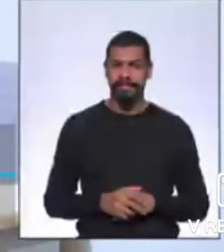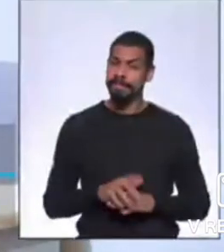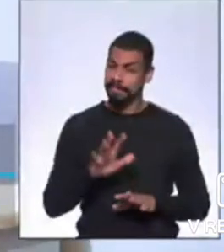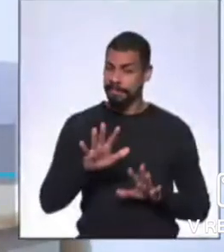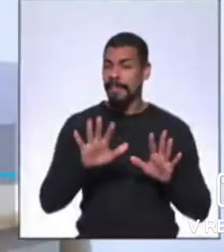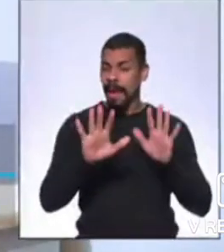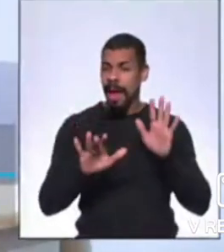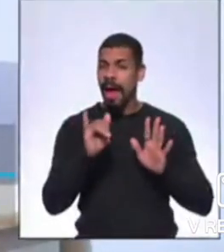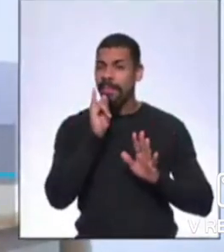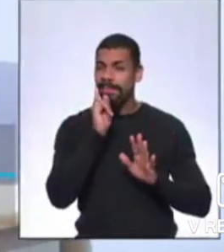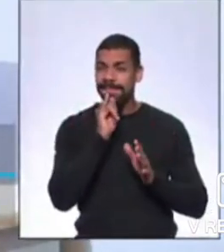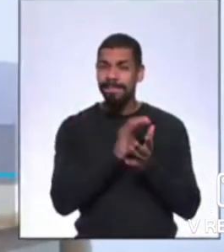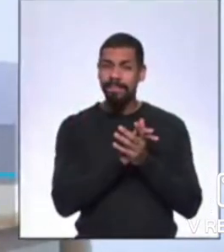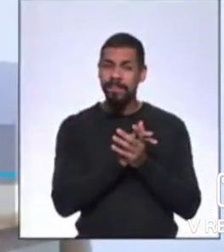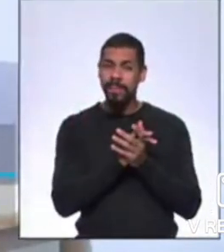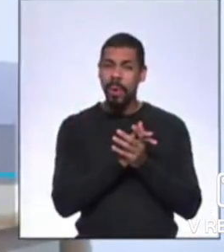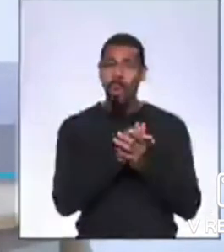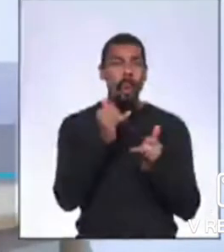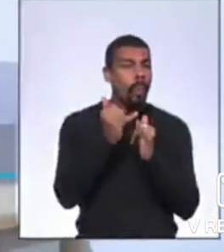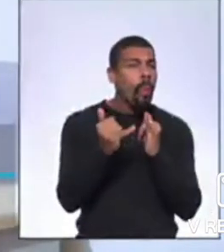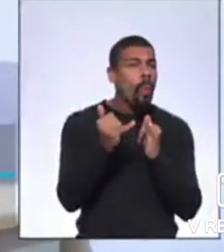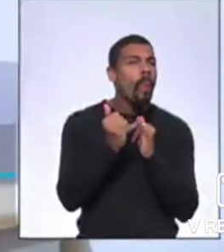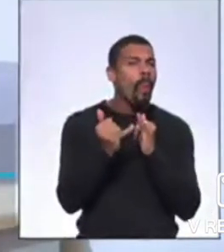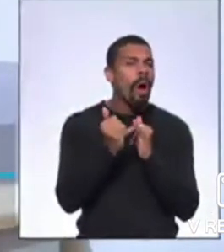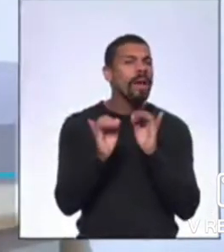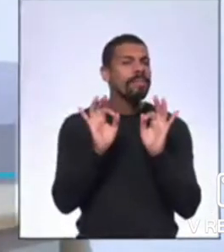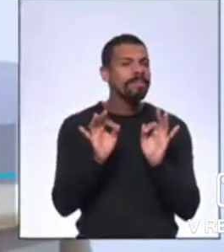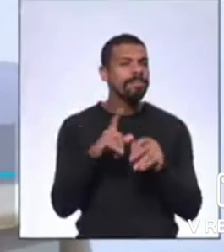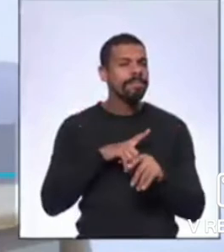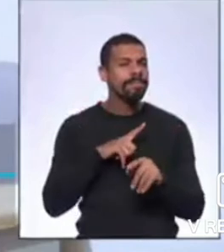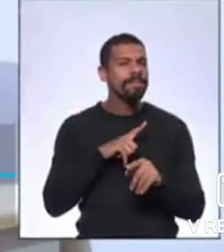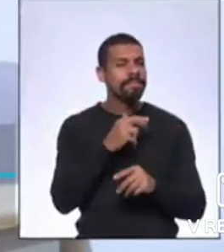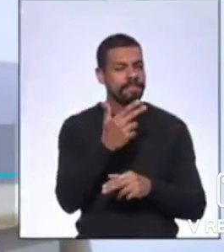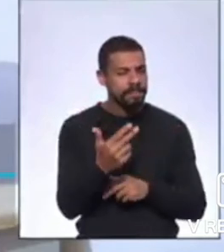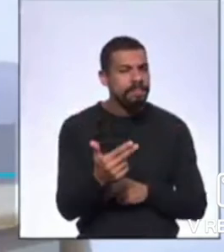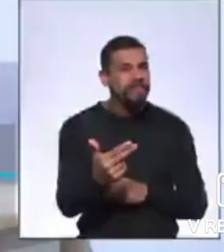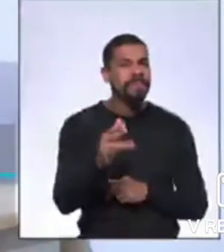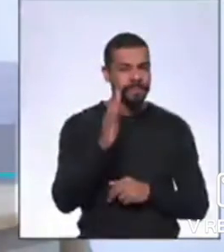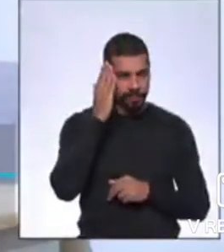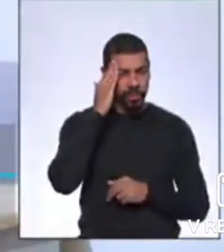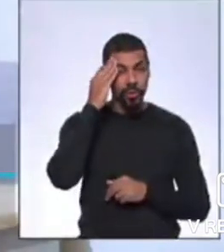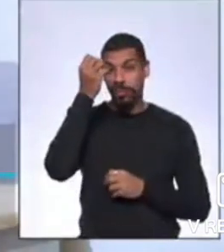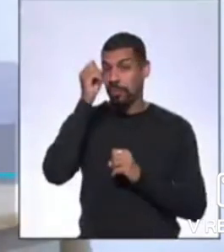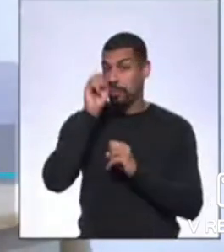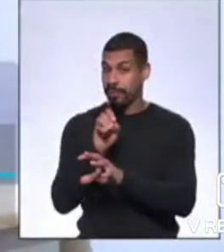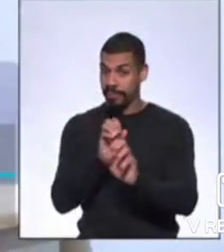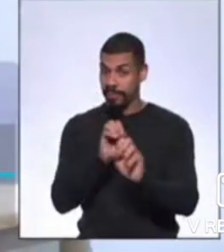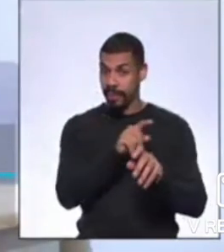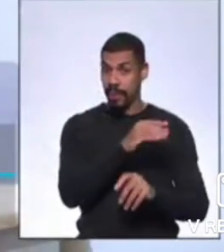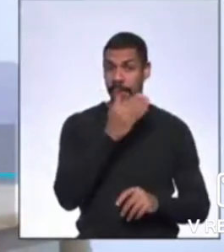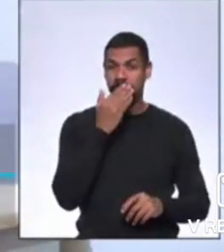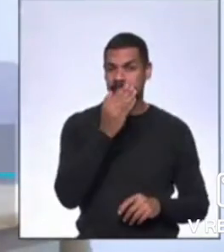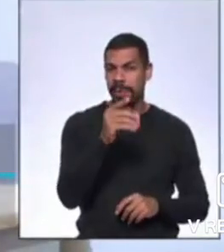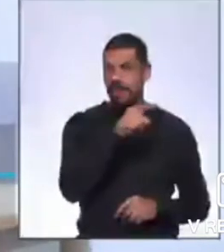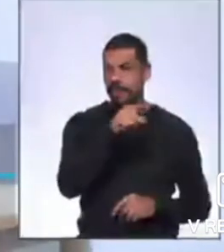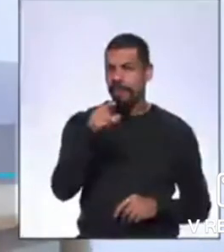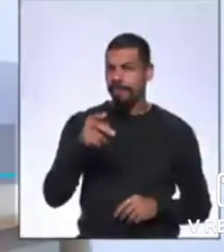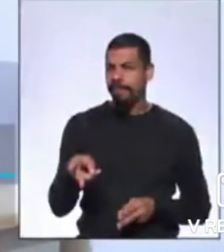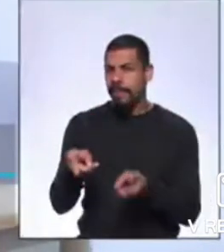eles estão no caminho certo, Sim, né? Mas ainda é tem uns isso. quilômetros pela frente. Para isso, eu vou pedir para vocês